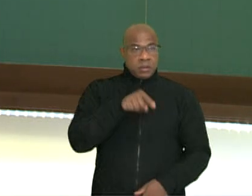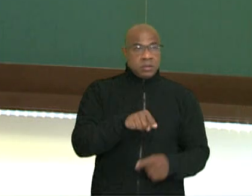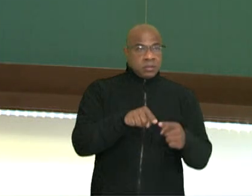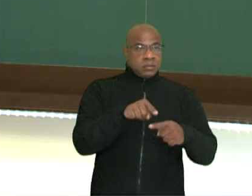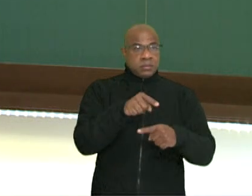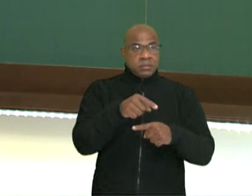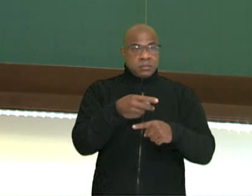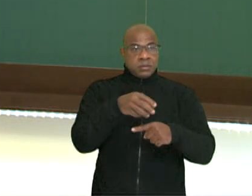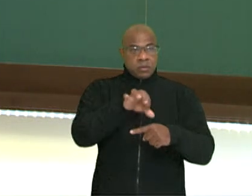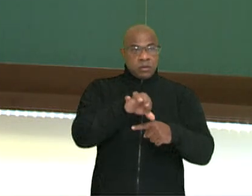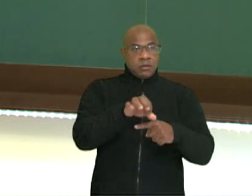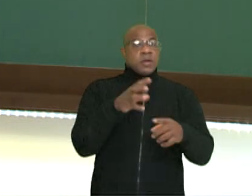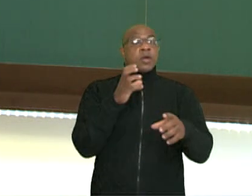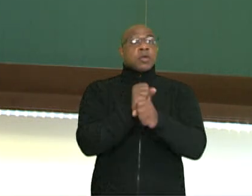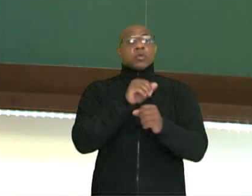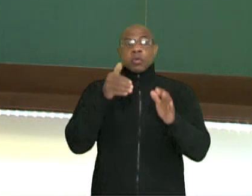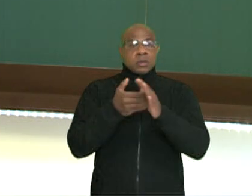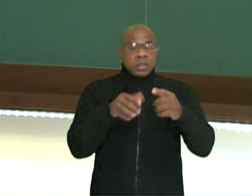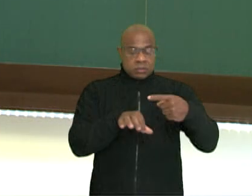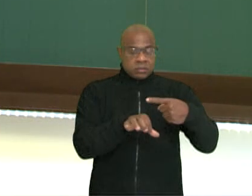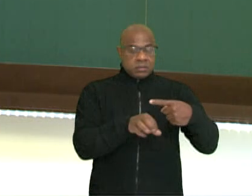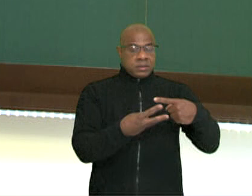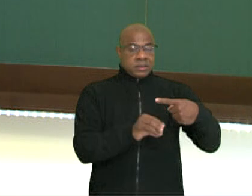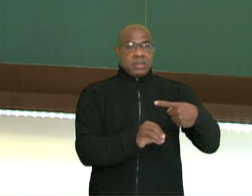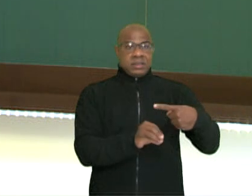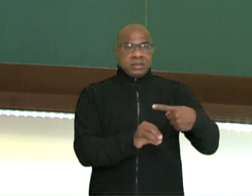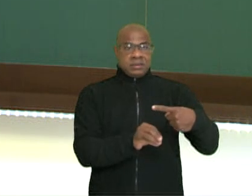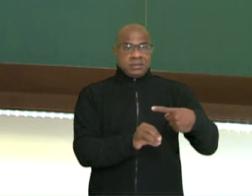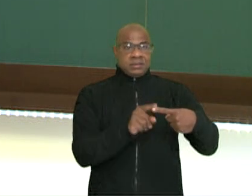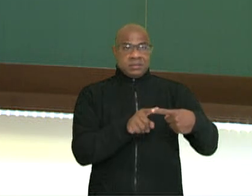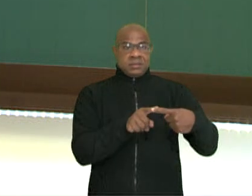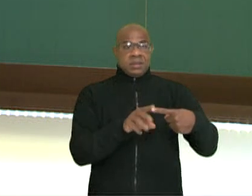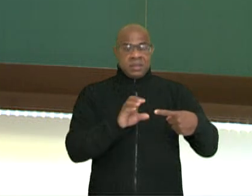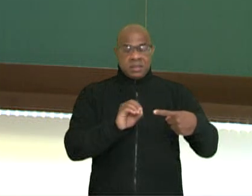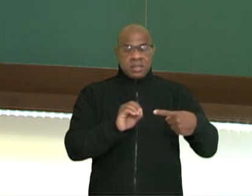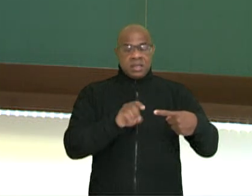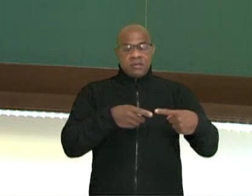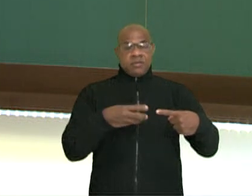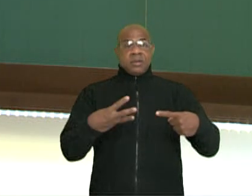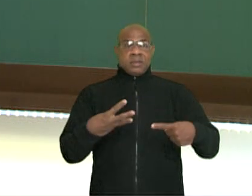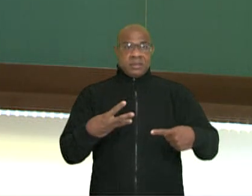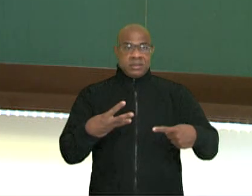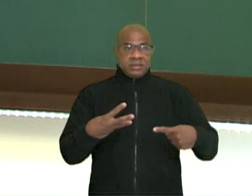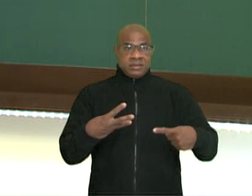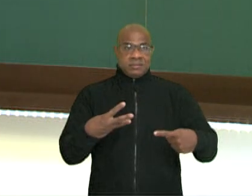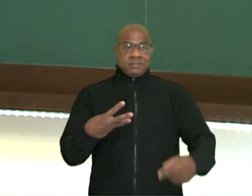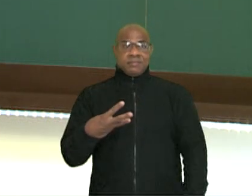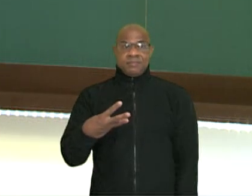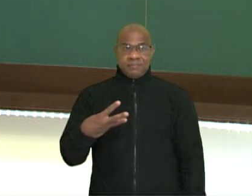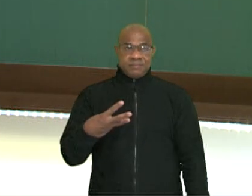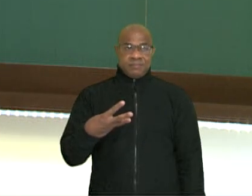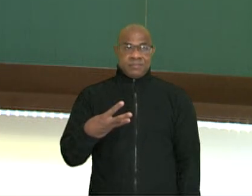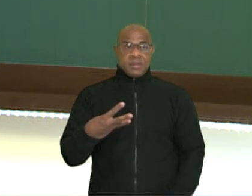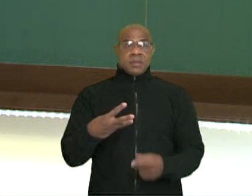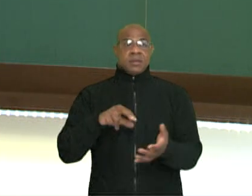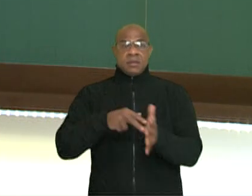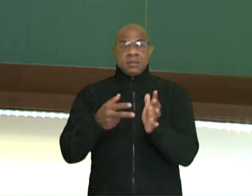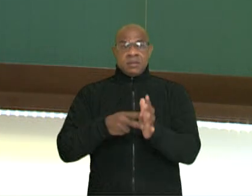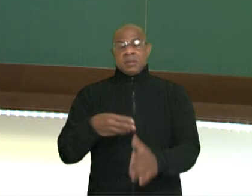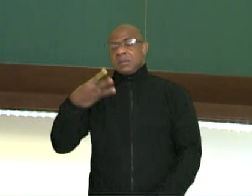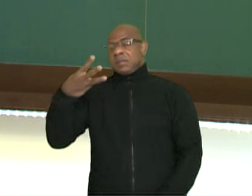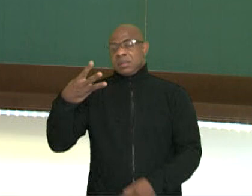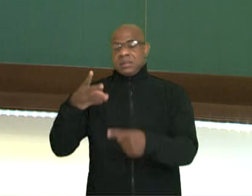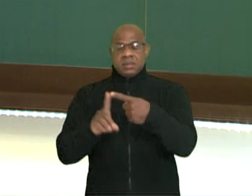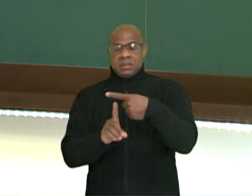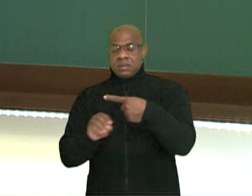30. 9 dividido por 30 é 0,3. 0,3 é 3 décimos. Que também pode ser representado por